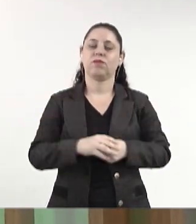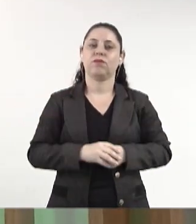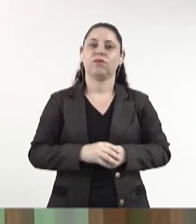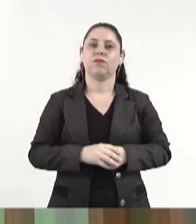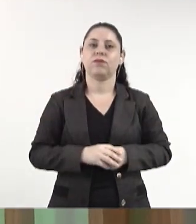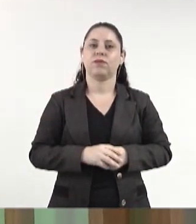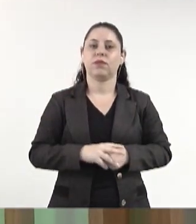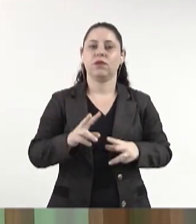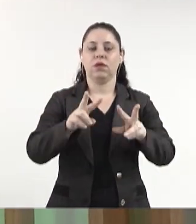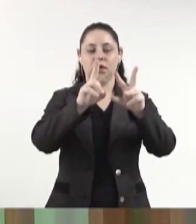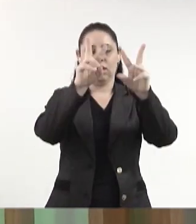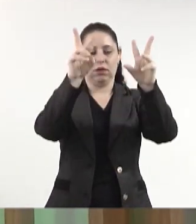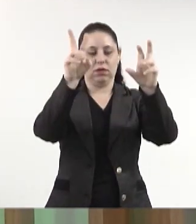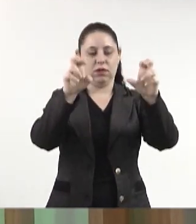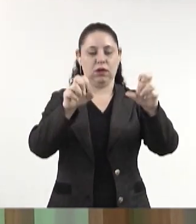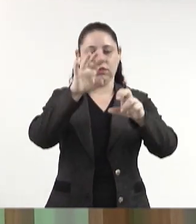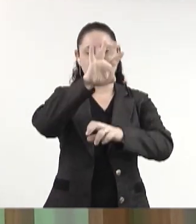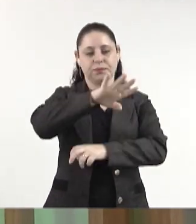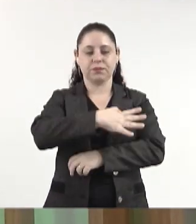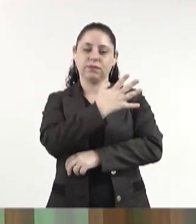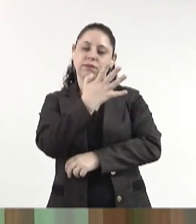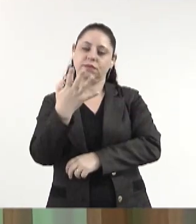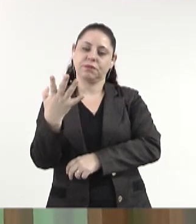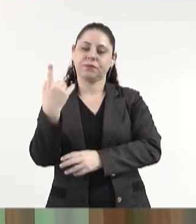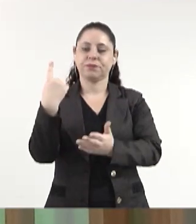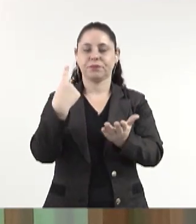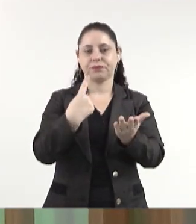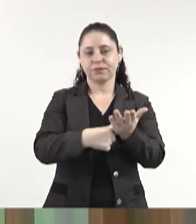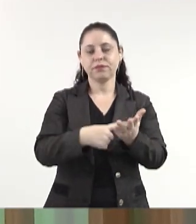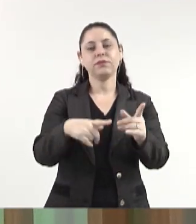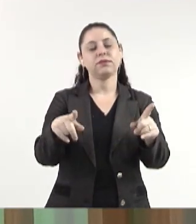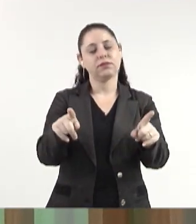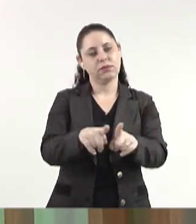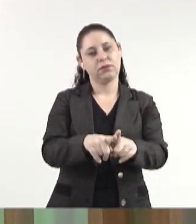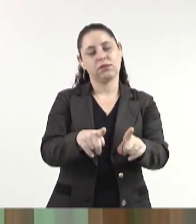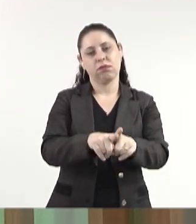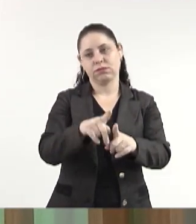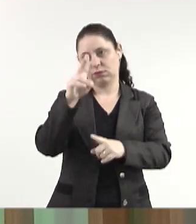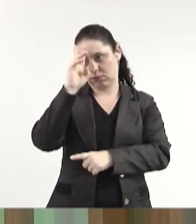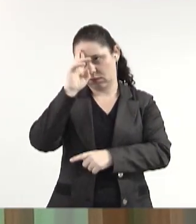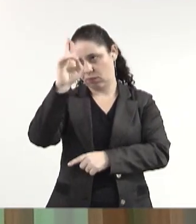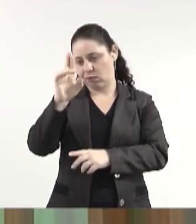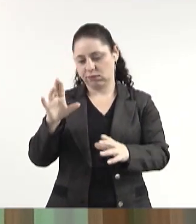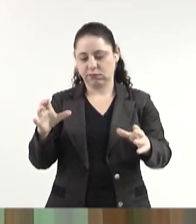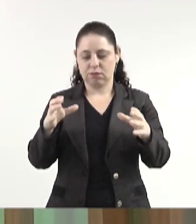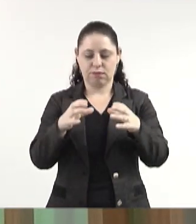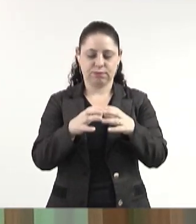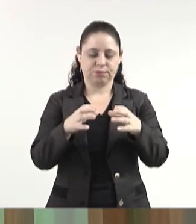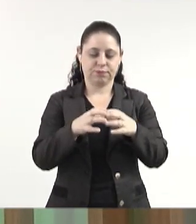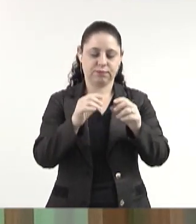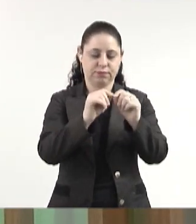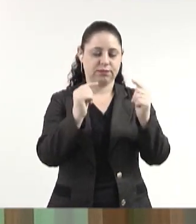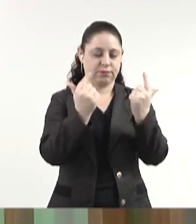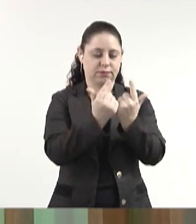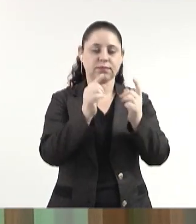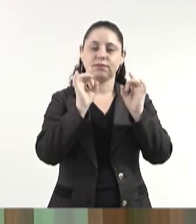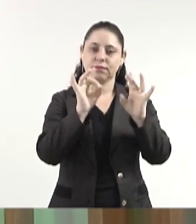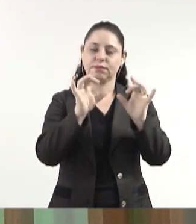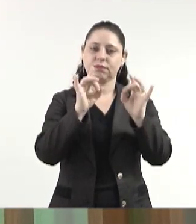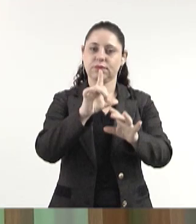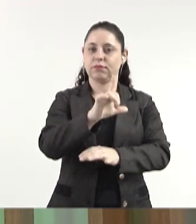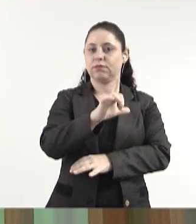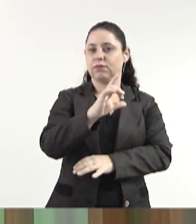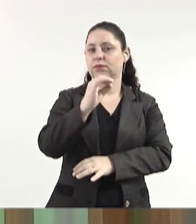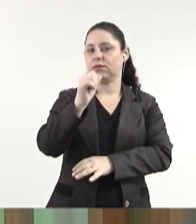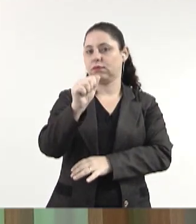matérias que tramitavam com o calendário acordado pelas lideranças aqui da Assembleia Legislativa, em especial a